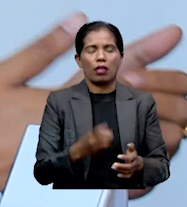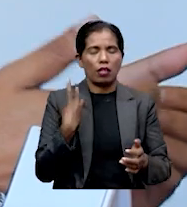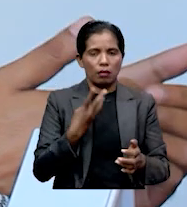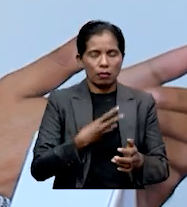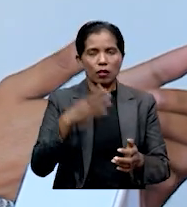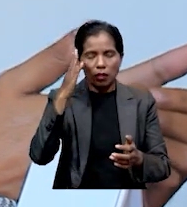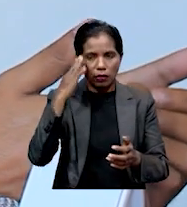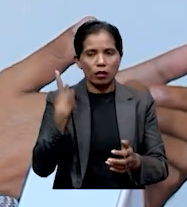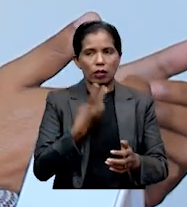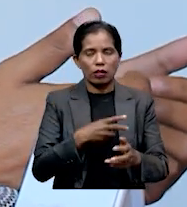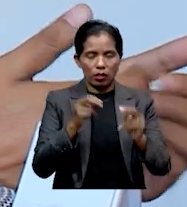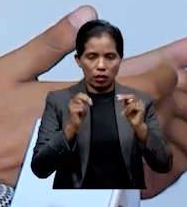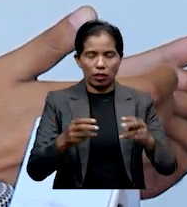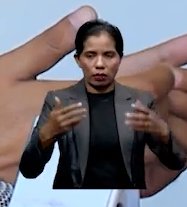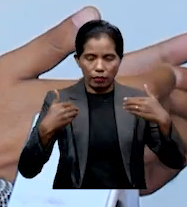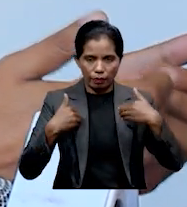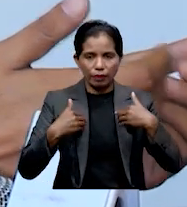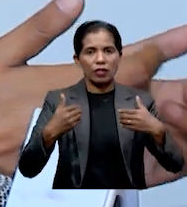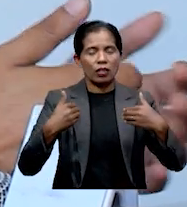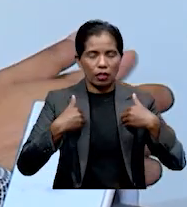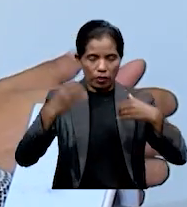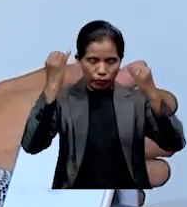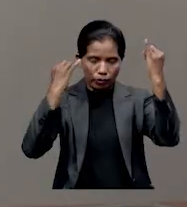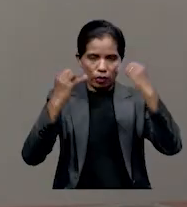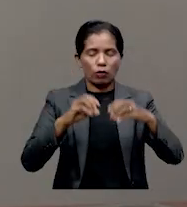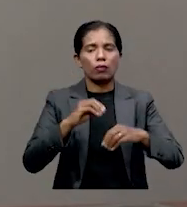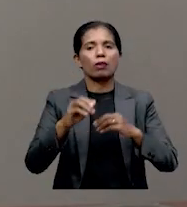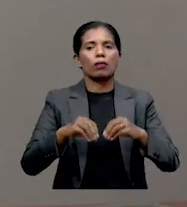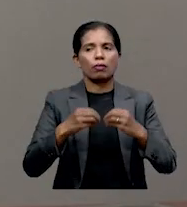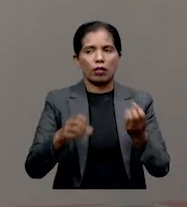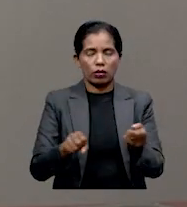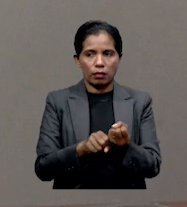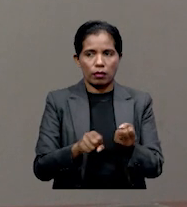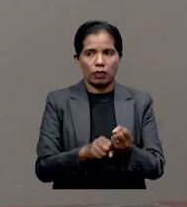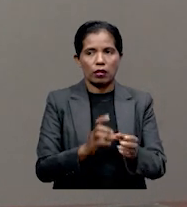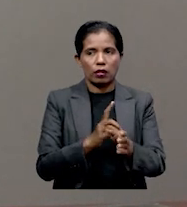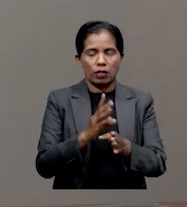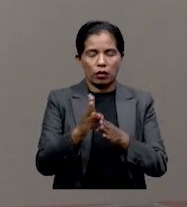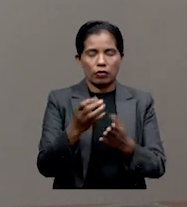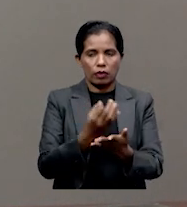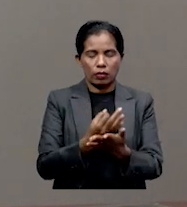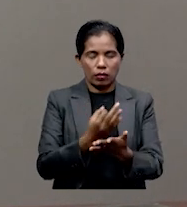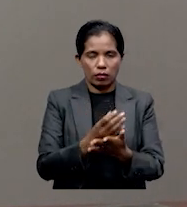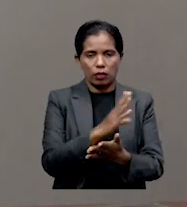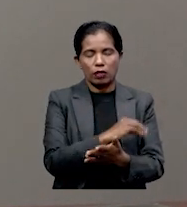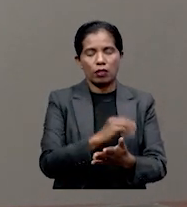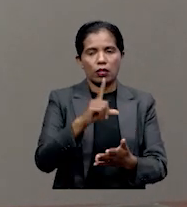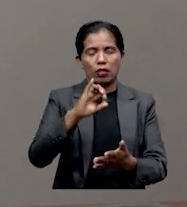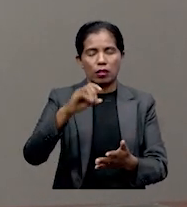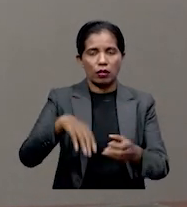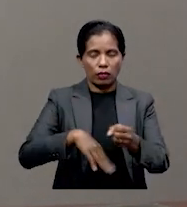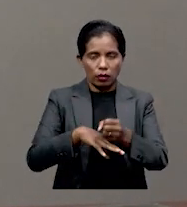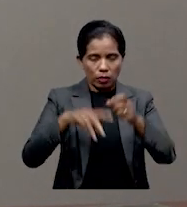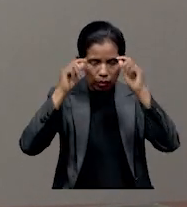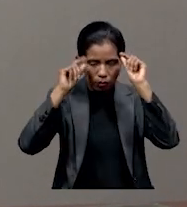tinggi ihana informasi sama malu unsa kono ba sponsor ne hatamba ke staun ne direktur finansa Liga Futebol Timor Leste Caetano